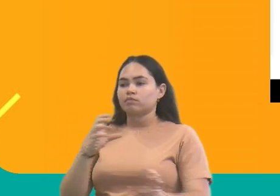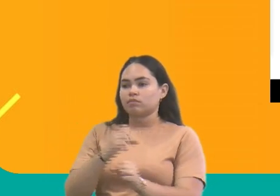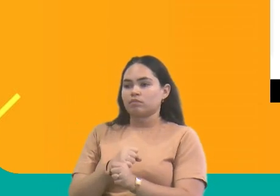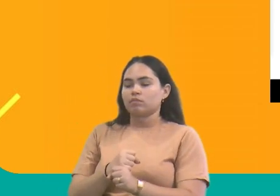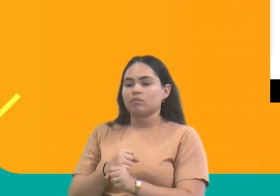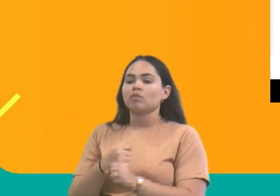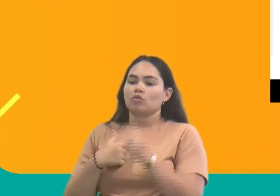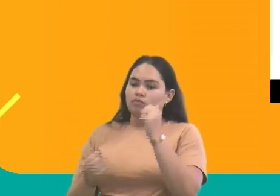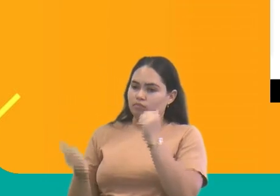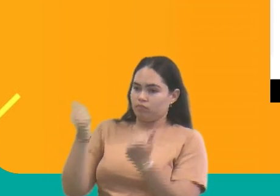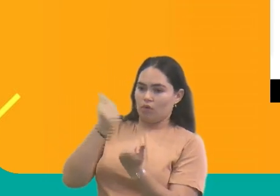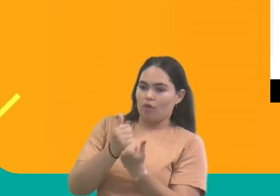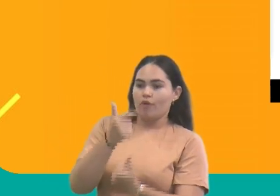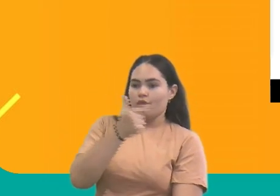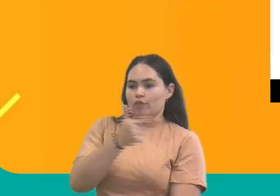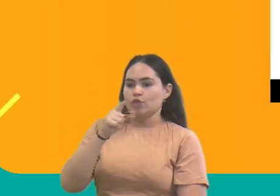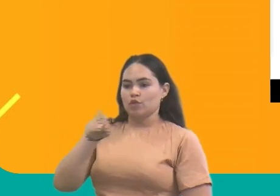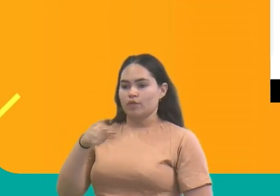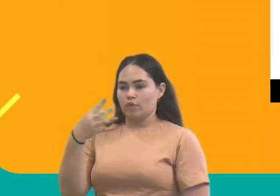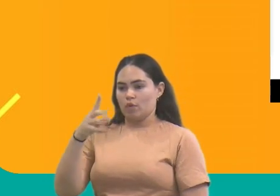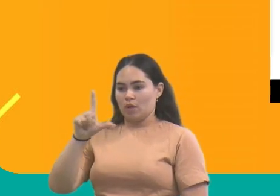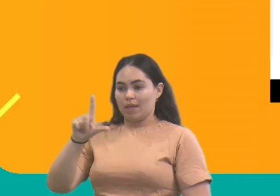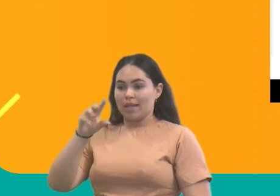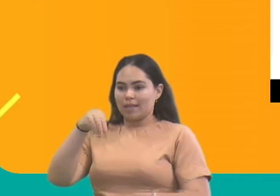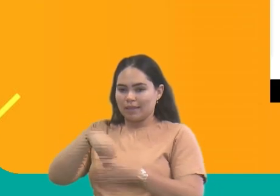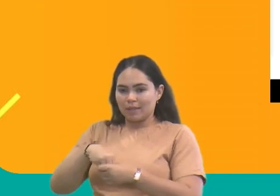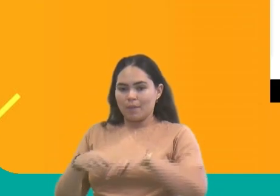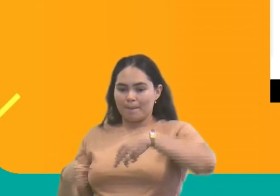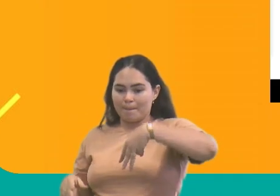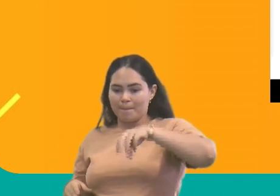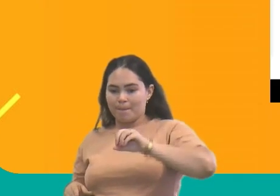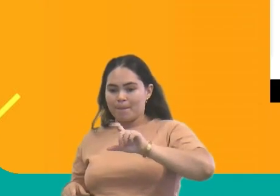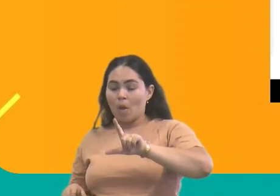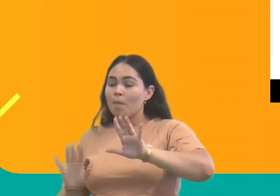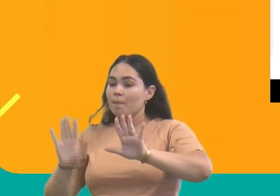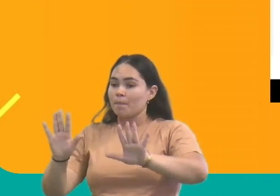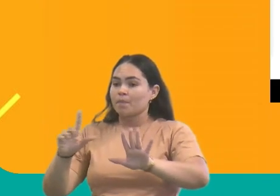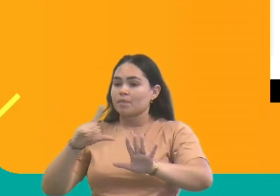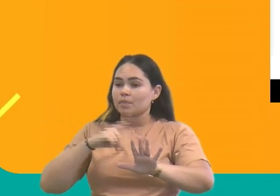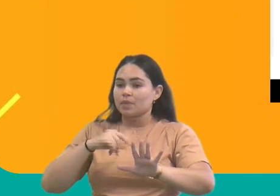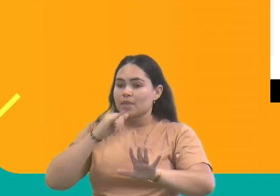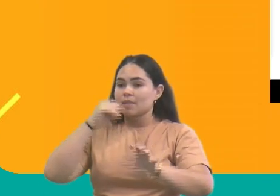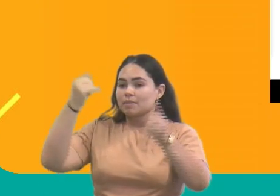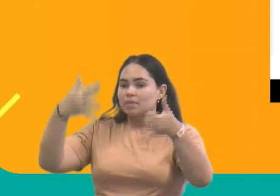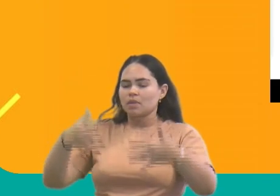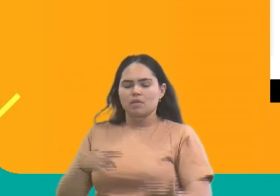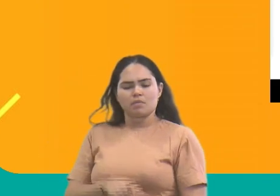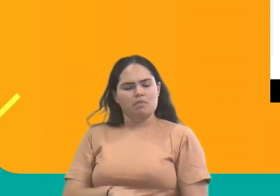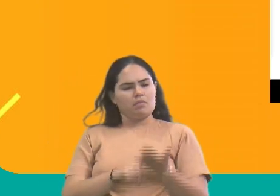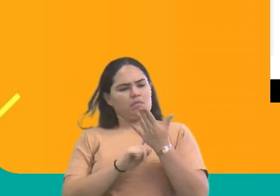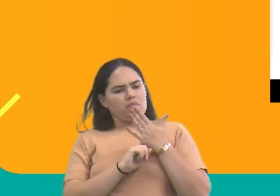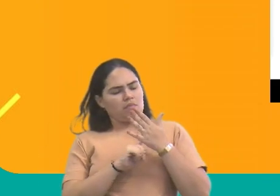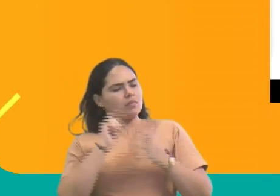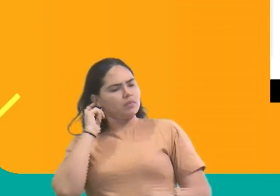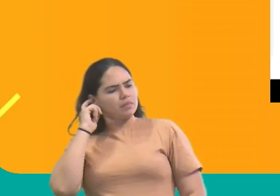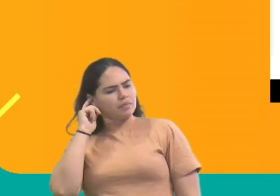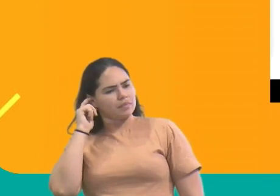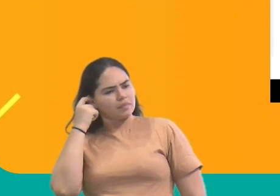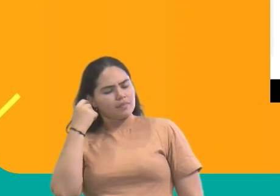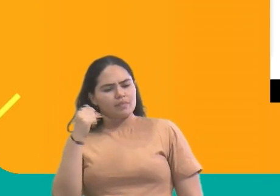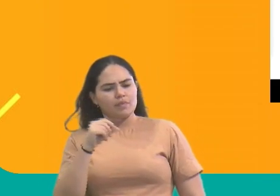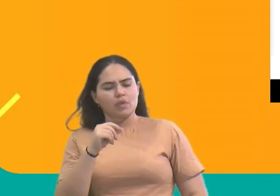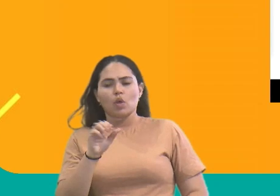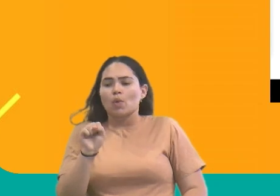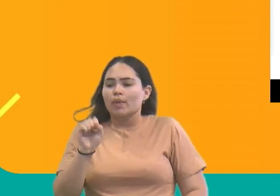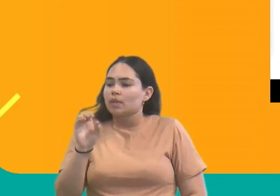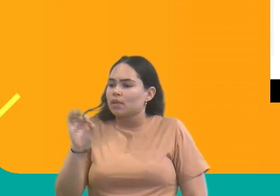22,4 litros. Perfeito. Se não fosse o detalhe, ele está me informando que vai ter um rendimento de